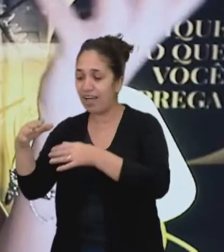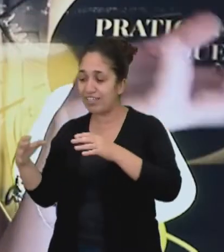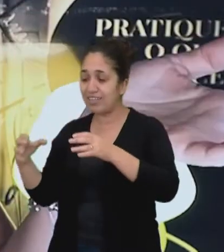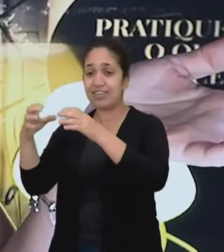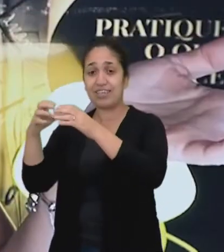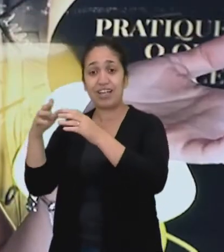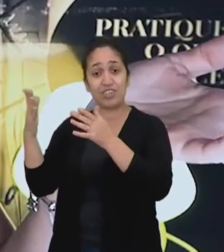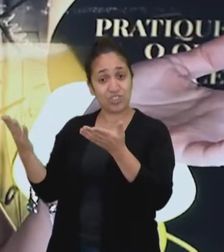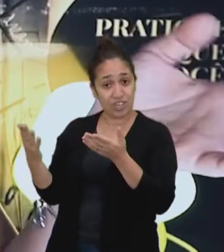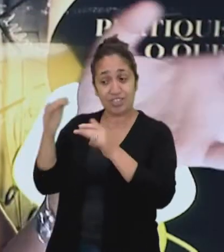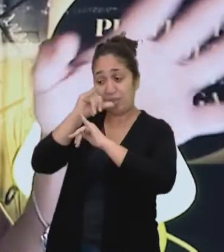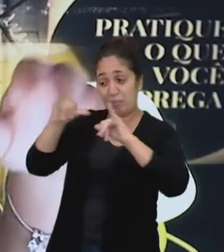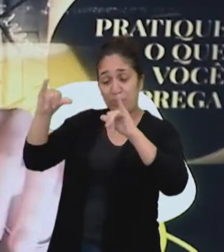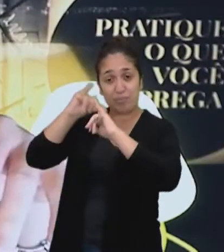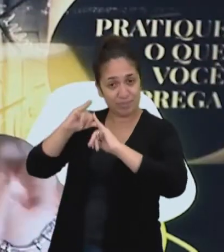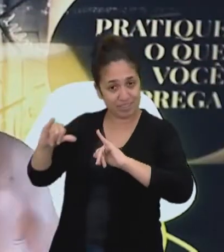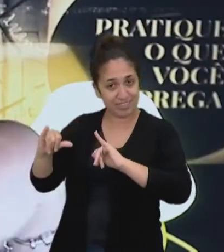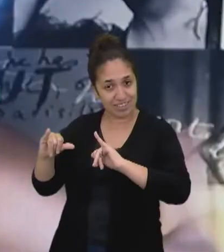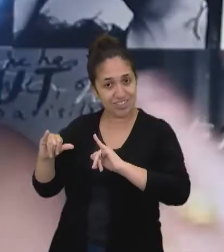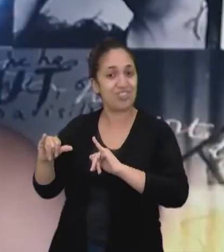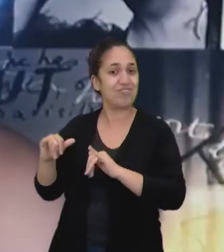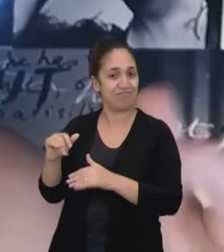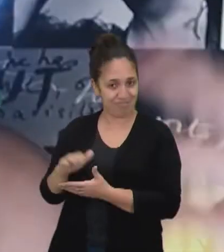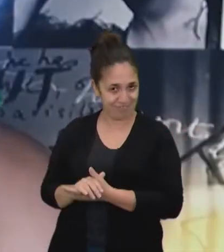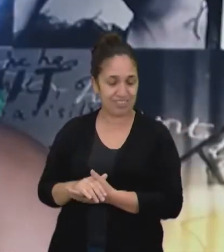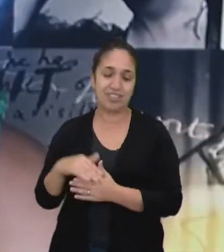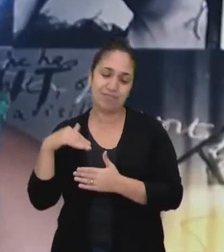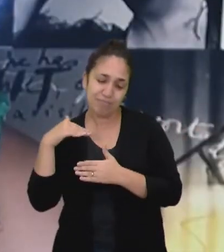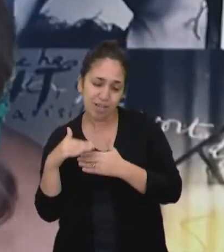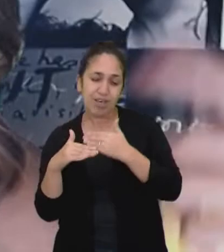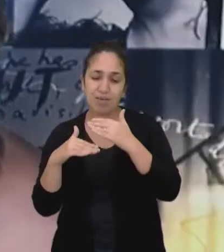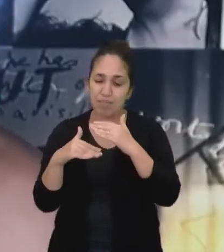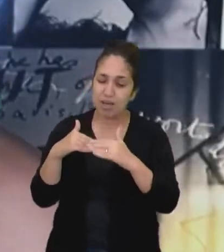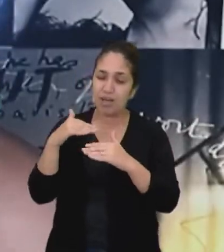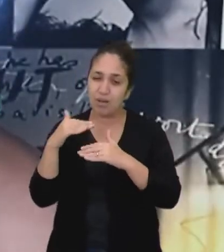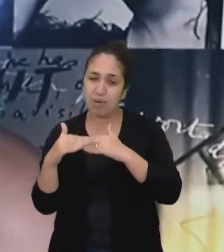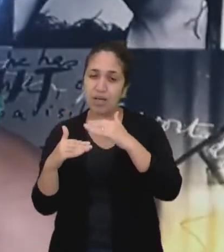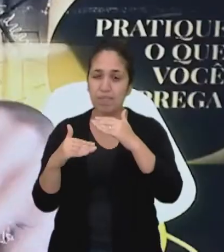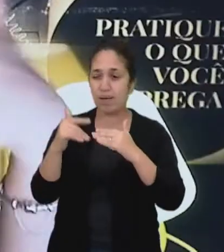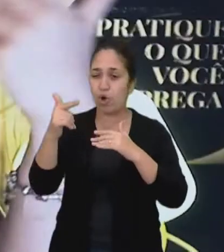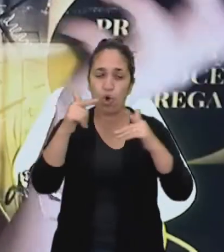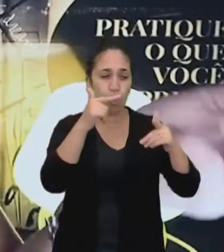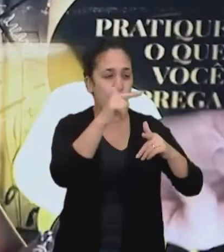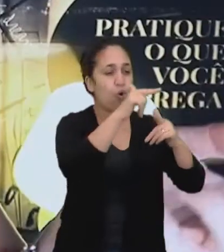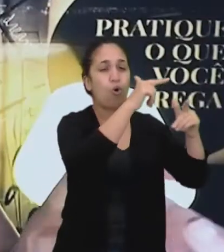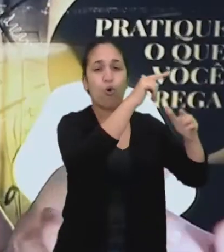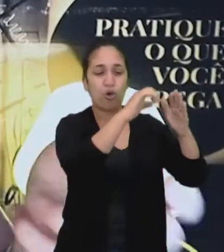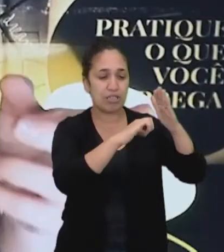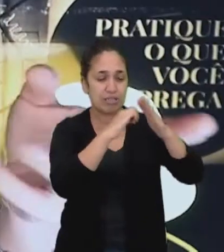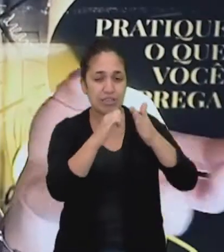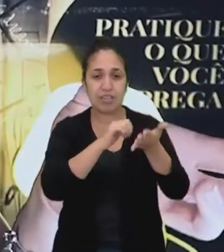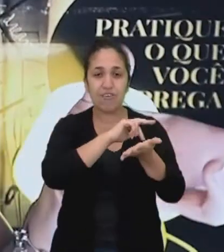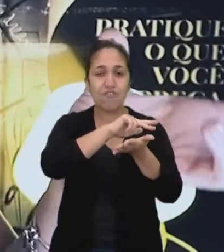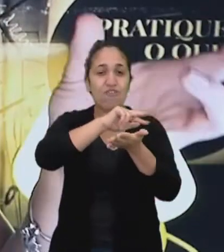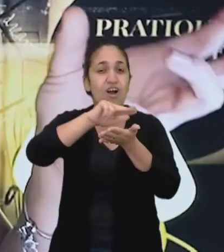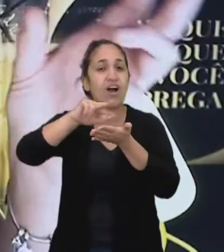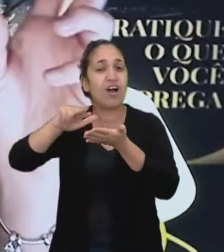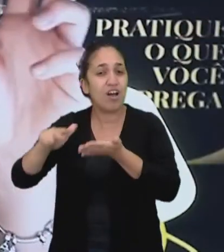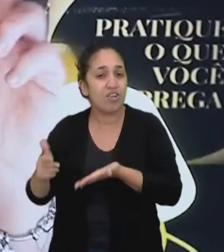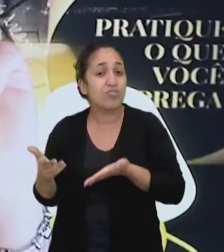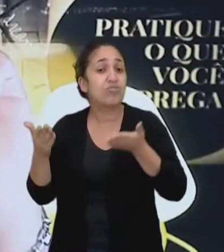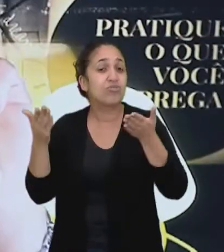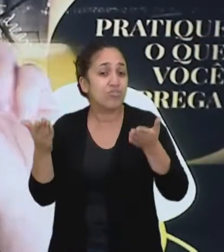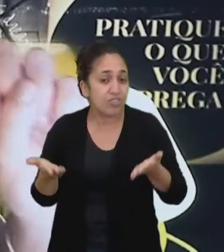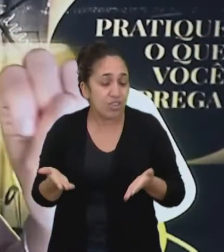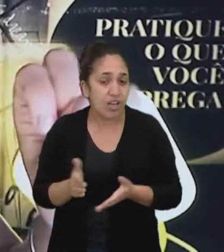agência de publicidade que eu trabalhava, atender. E devagarinho eu já estava trabalhando em outra agência. Então eu já tinha vários clientes e eu já